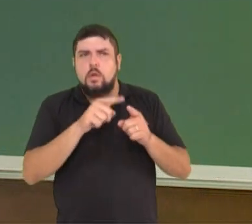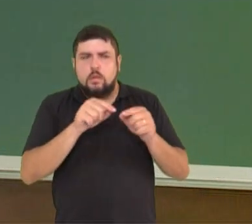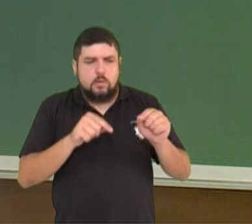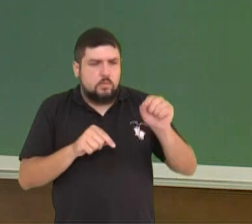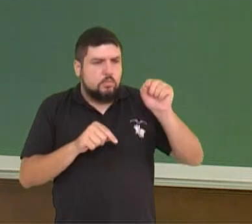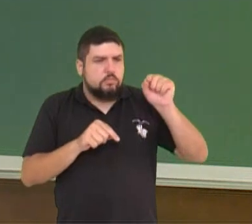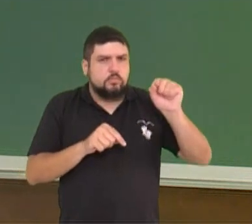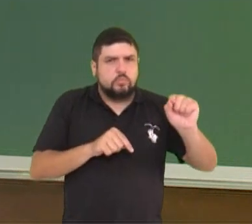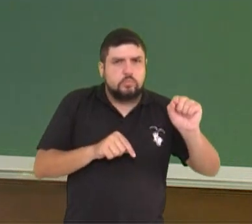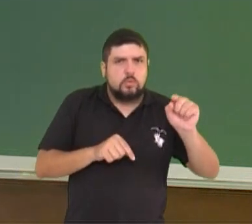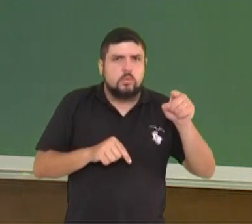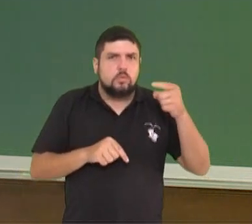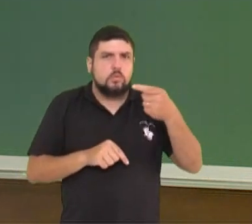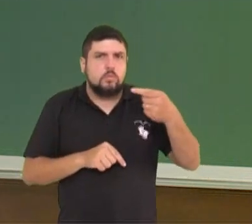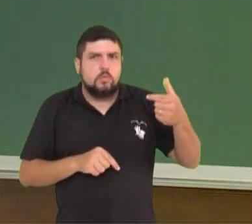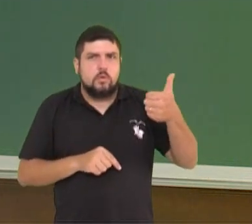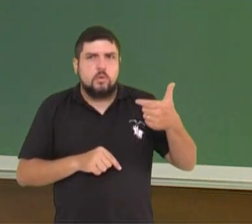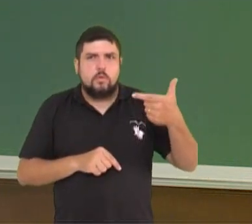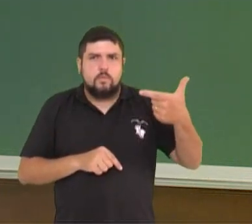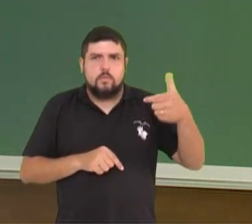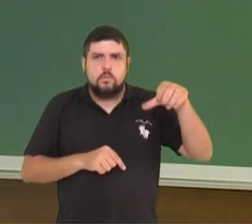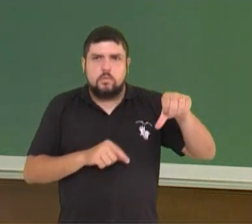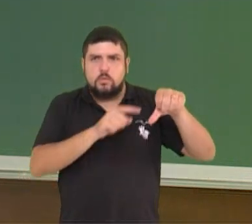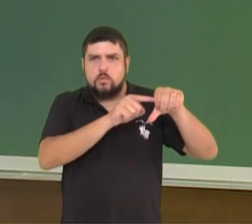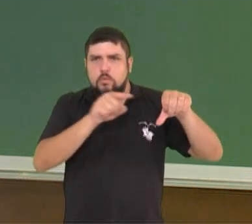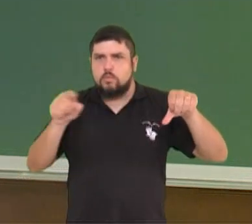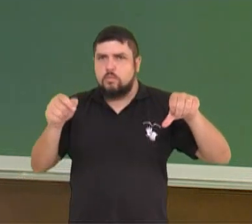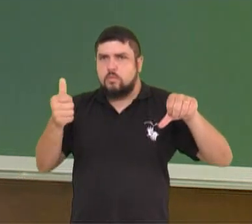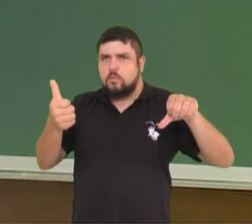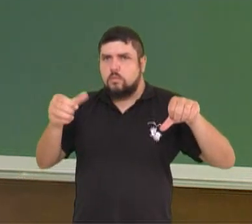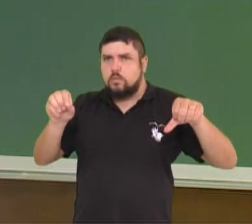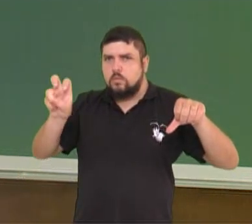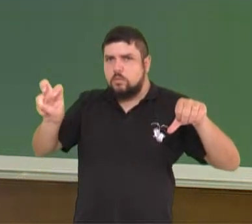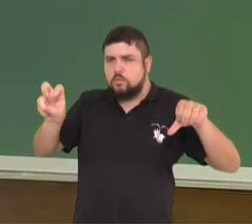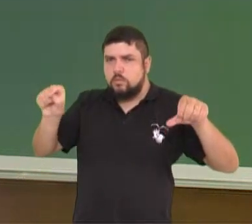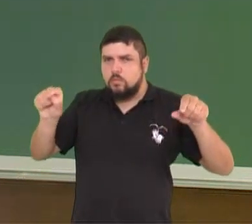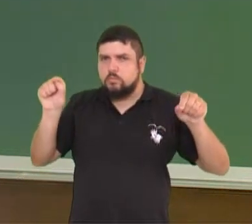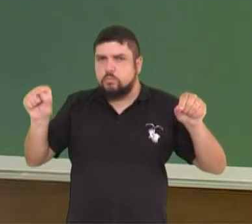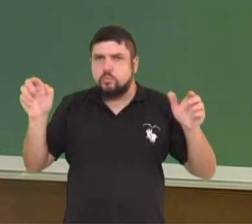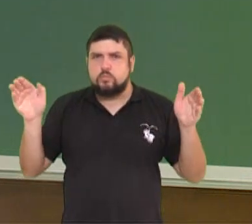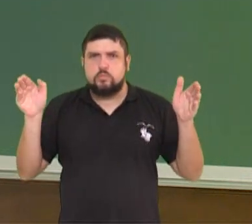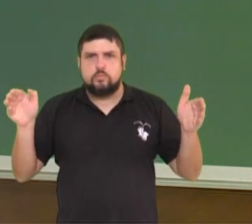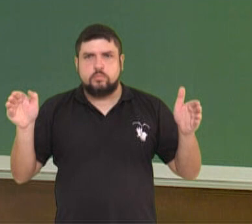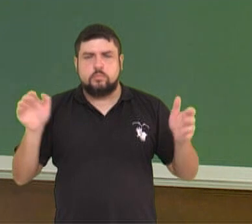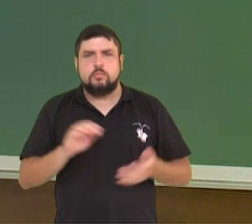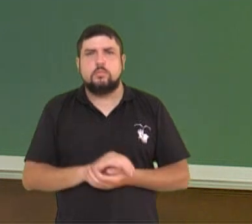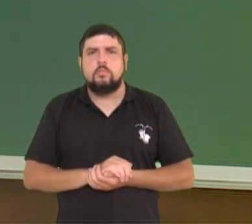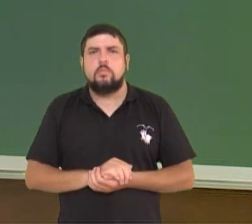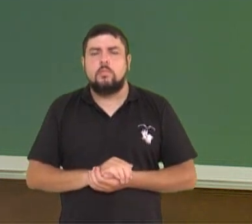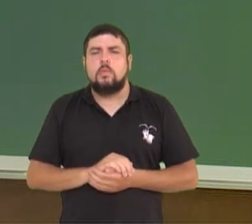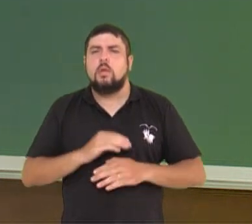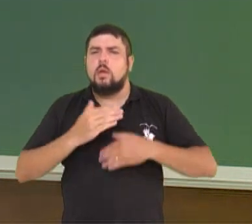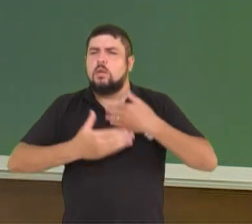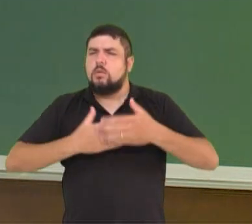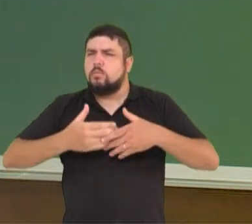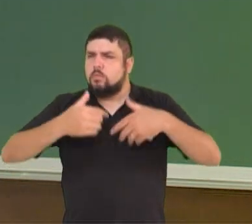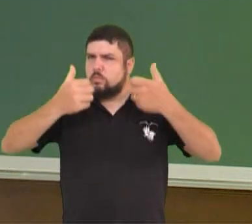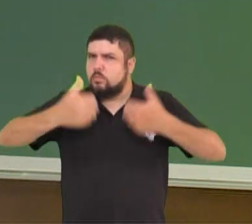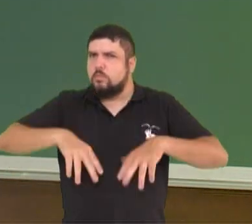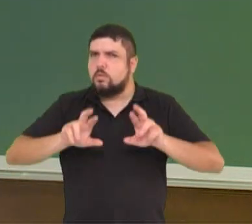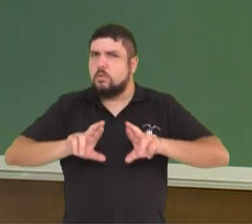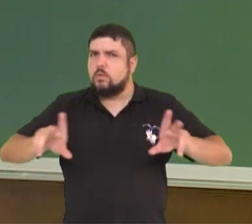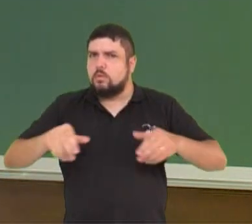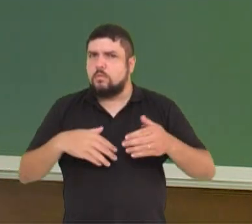cima do menos 29 e um ponto aqui em cima do 105 e esse ponto é um pontinho fechado. A gente vai ver a diferença entre os abertos e os fechados